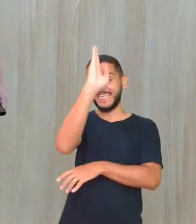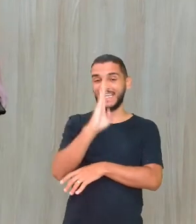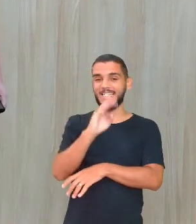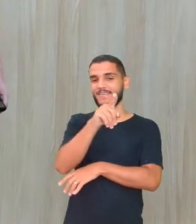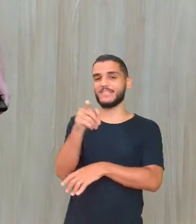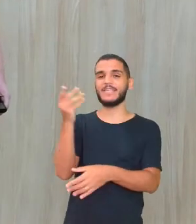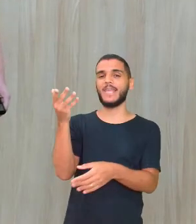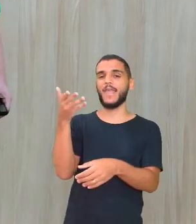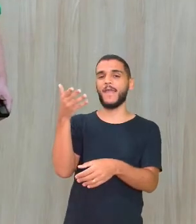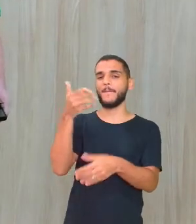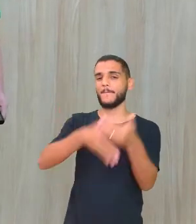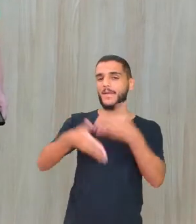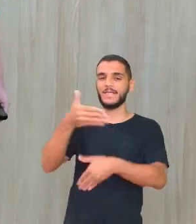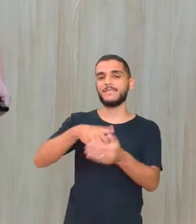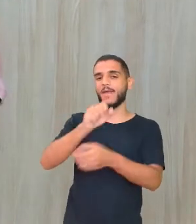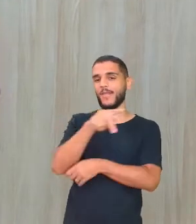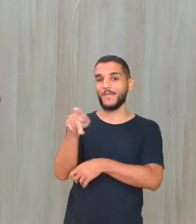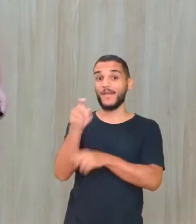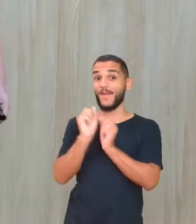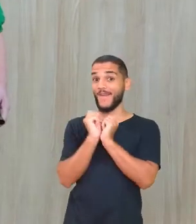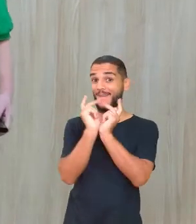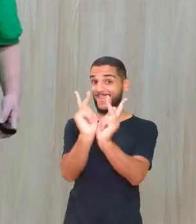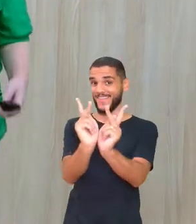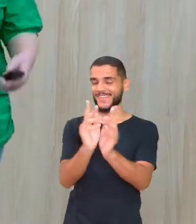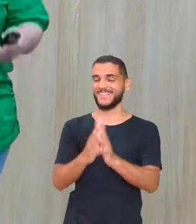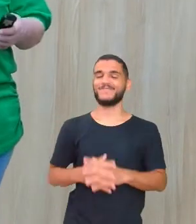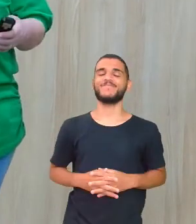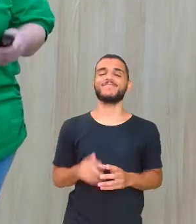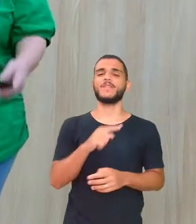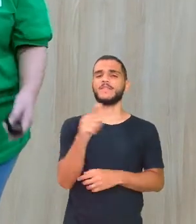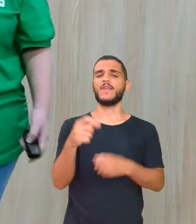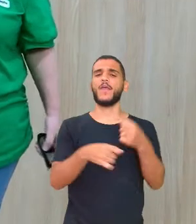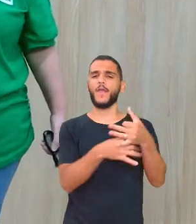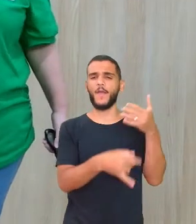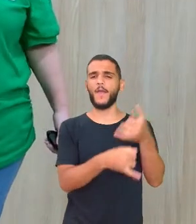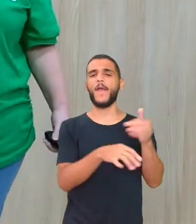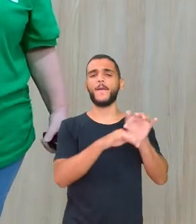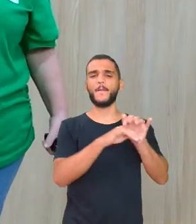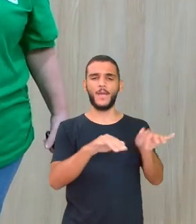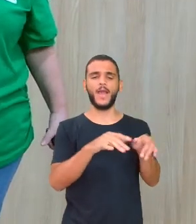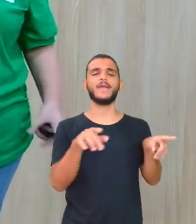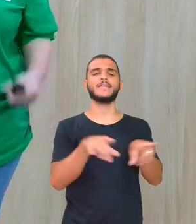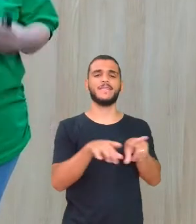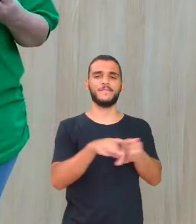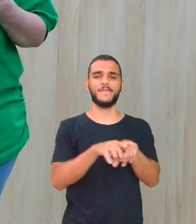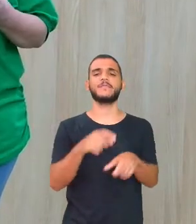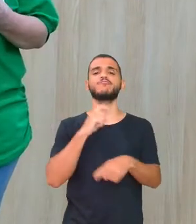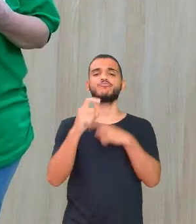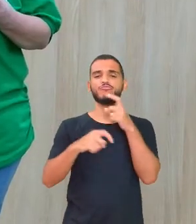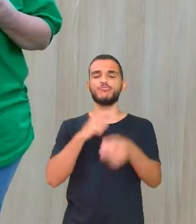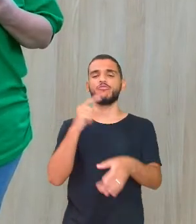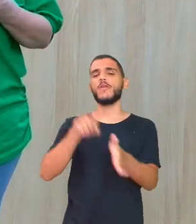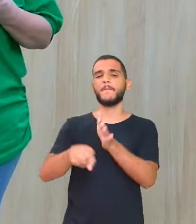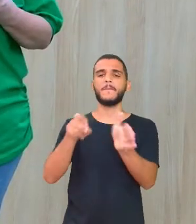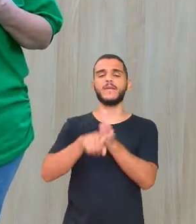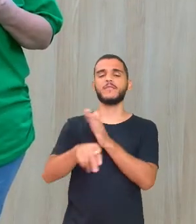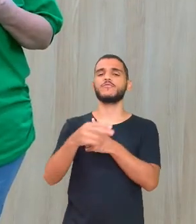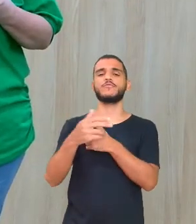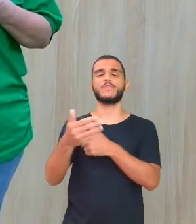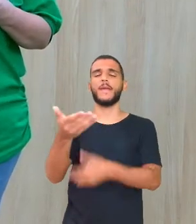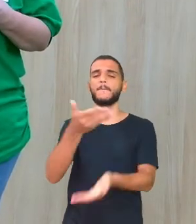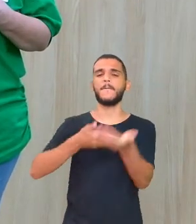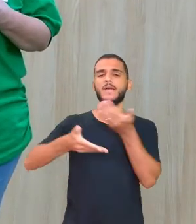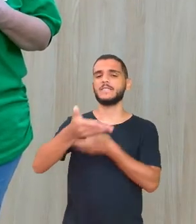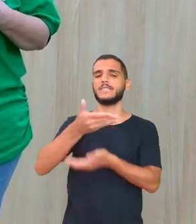aplicativo, que você vai poder aqui no chat, você vai poder tirar suas dúvidas,